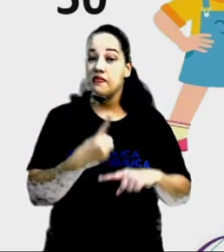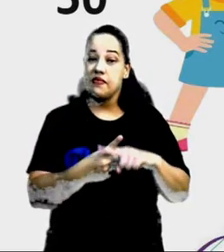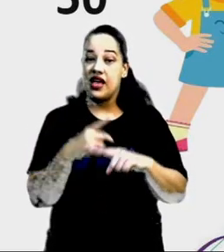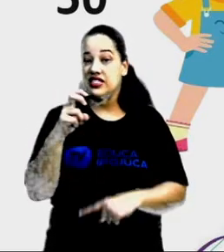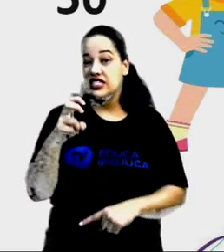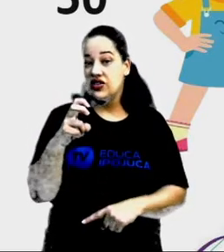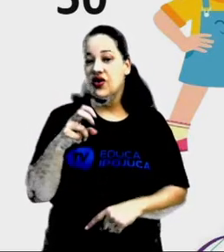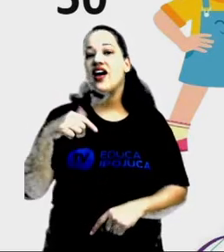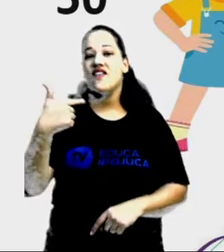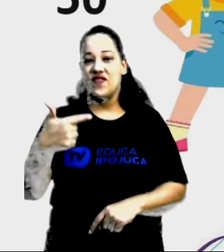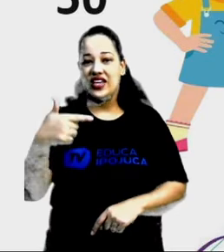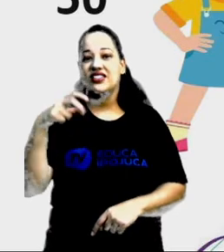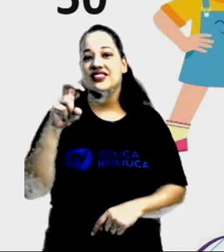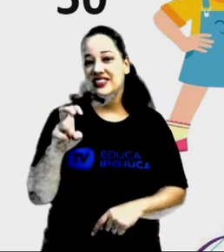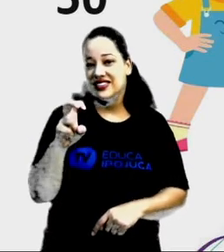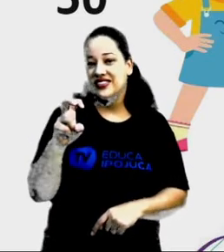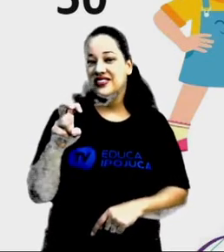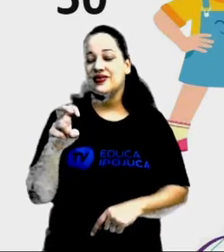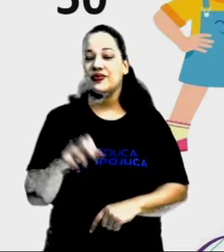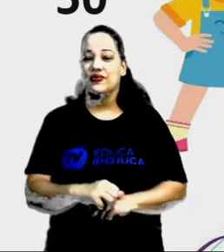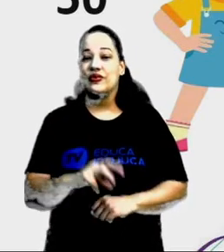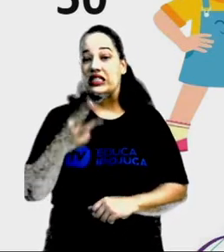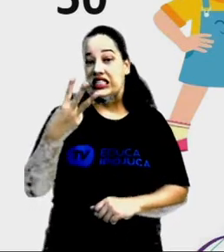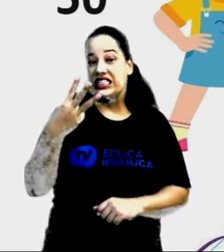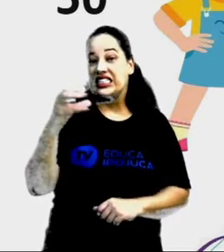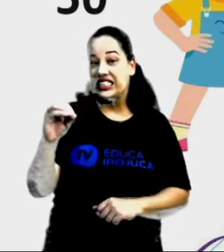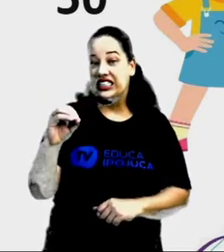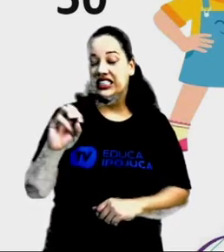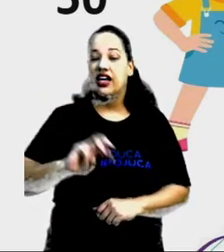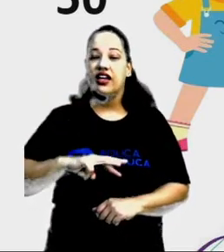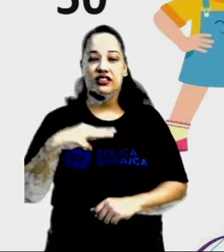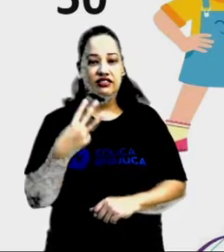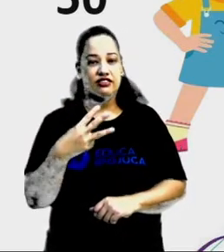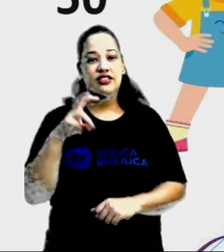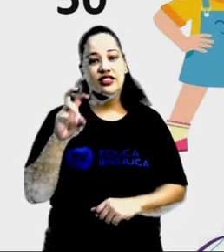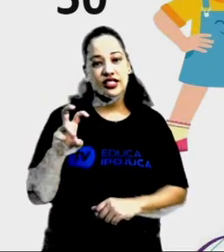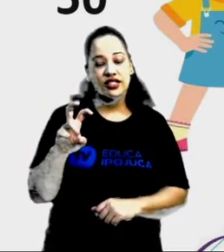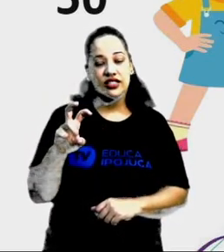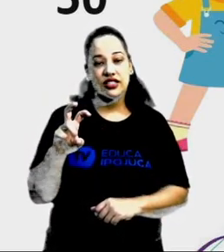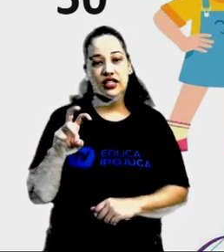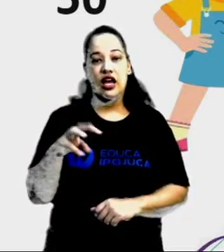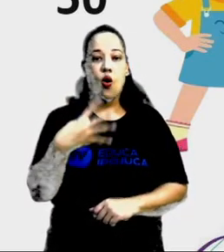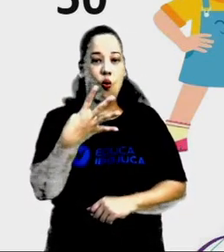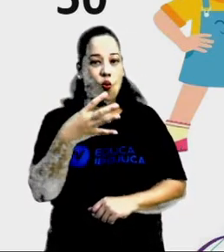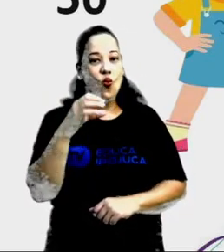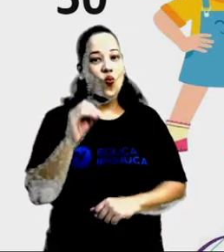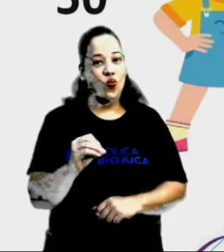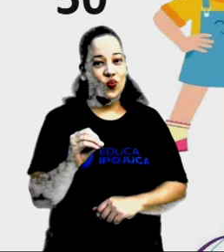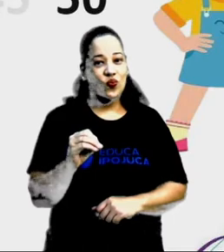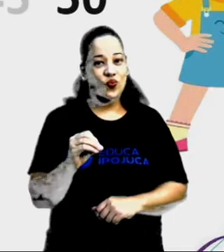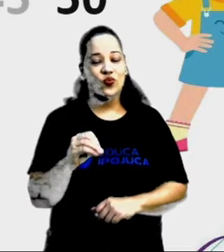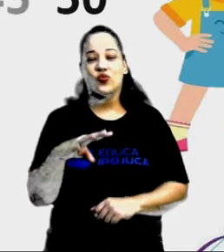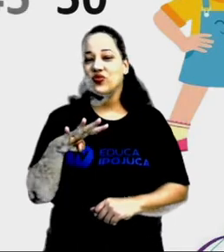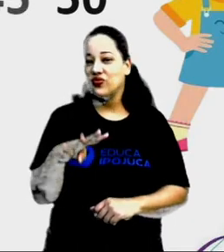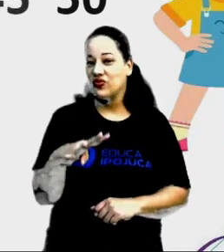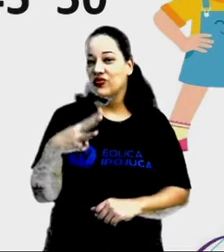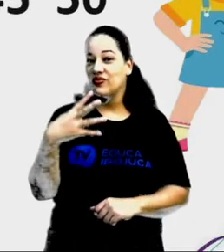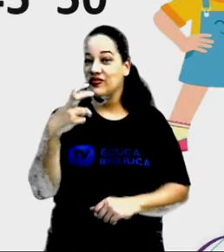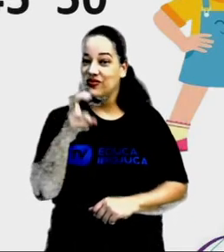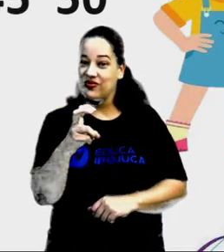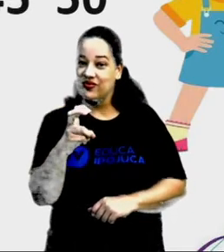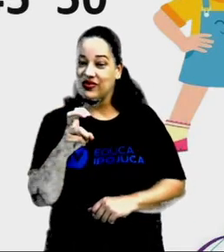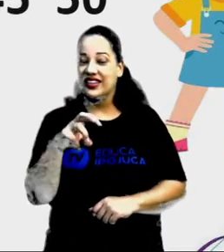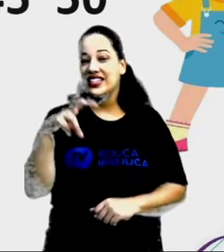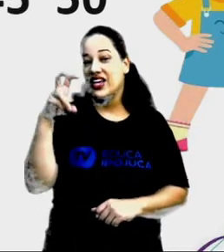25. 30, 35. 40,